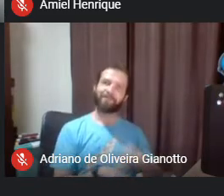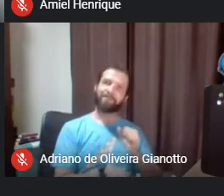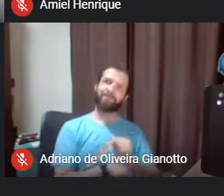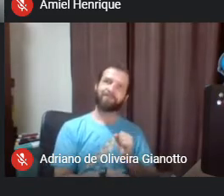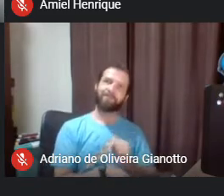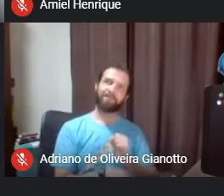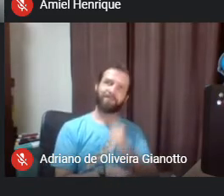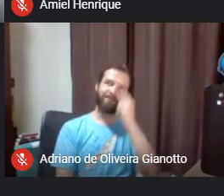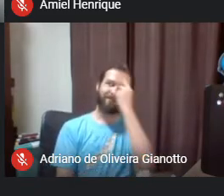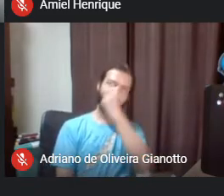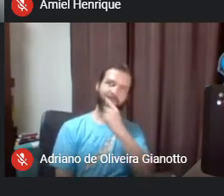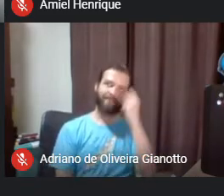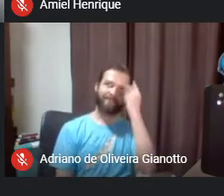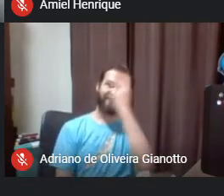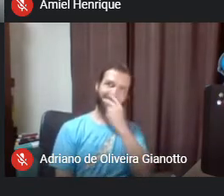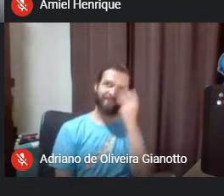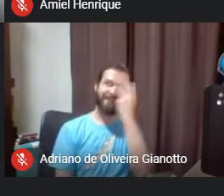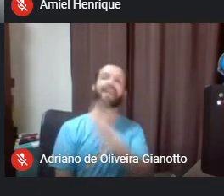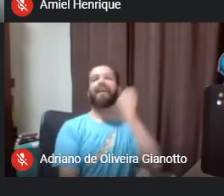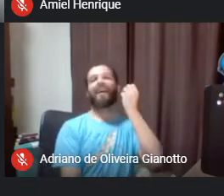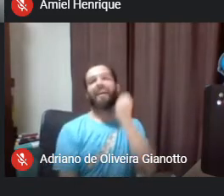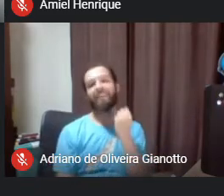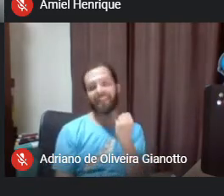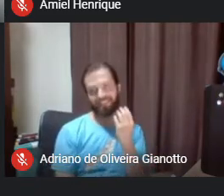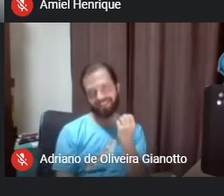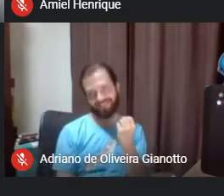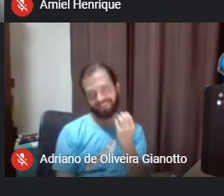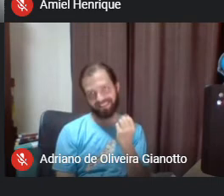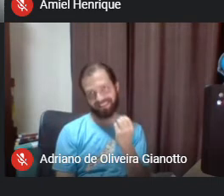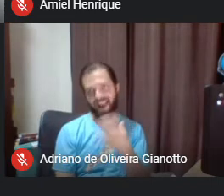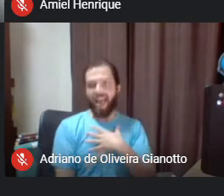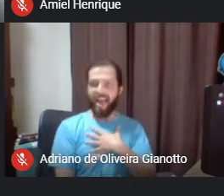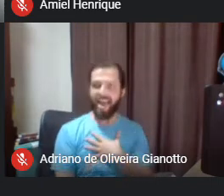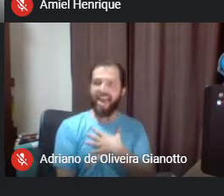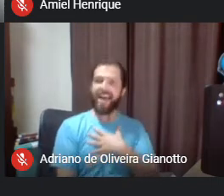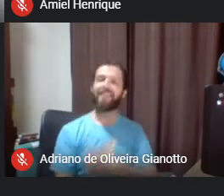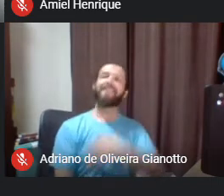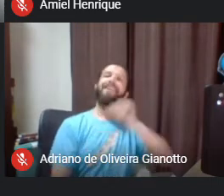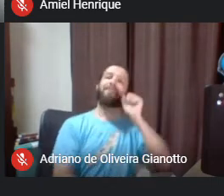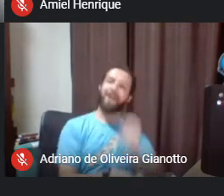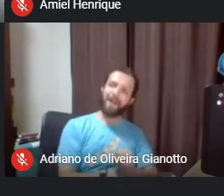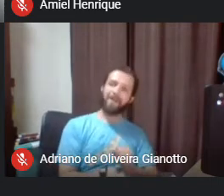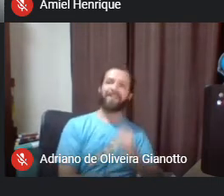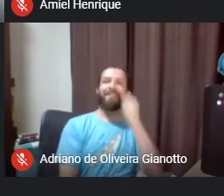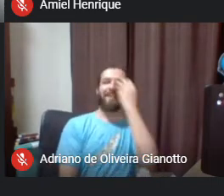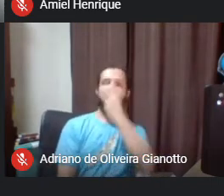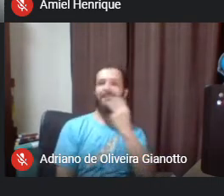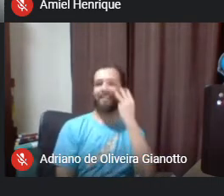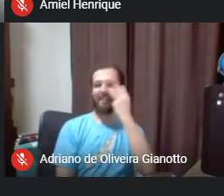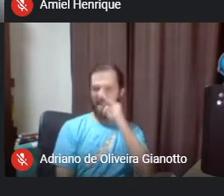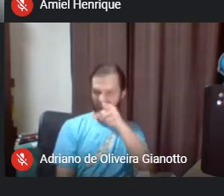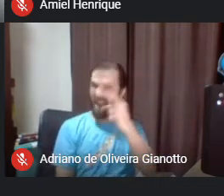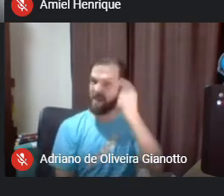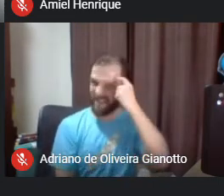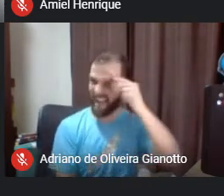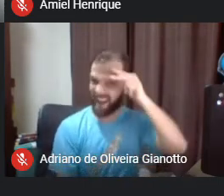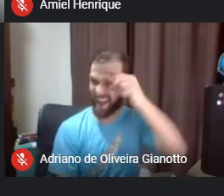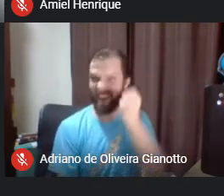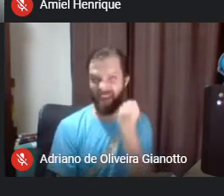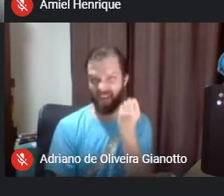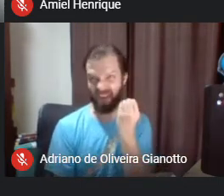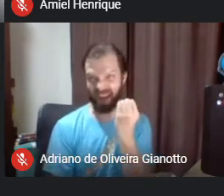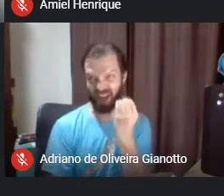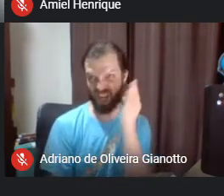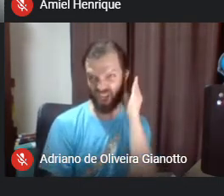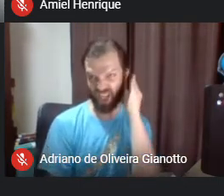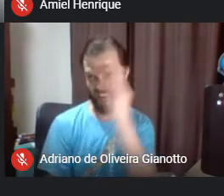né, parou para o cavalo descansar, parava 1, 2, 3 horas e continuava a viagem, e assim por